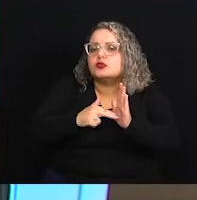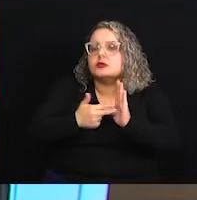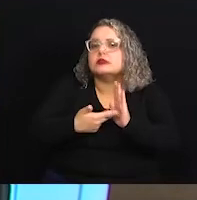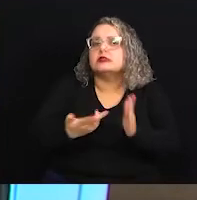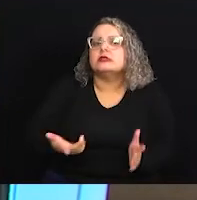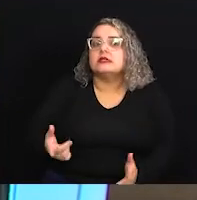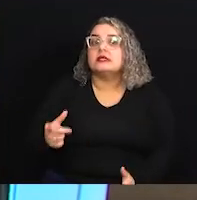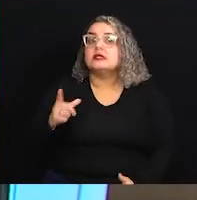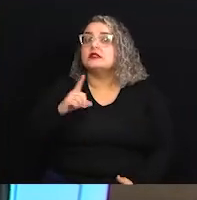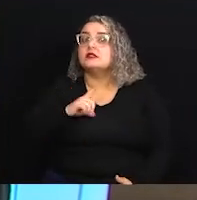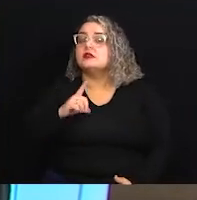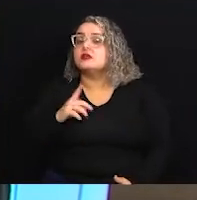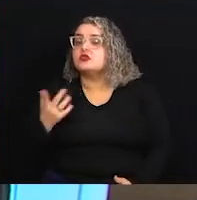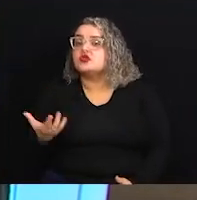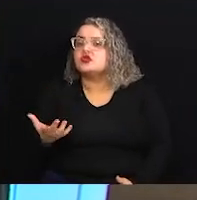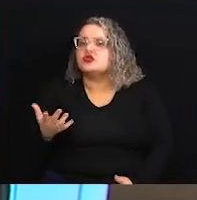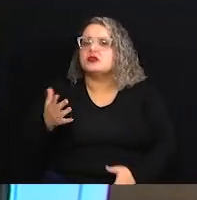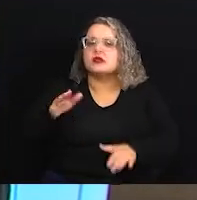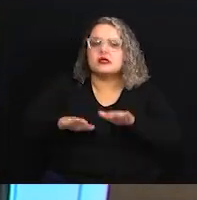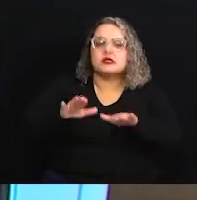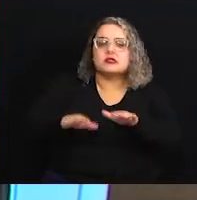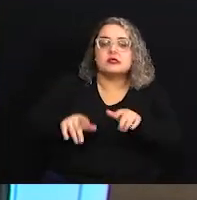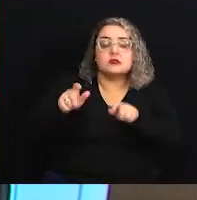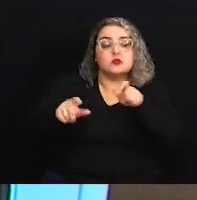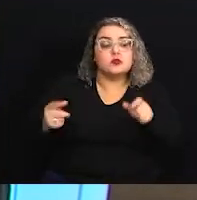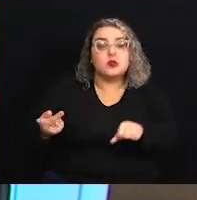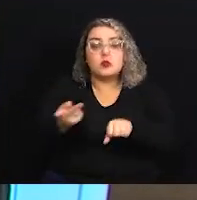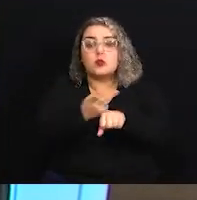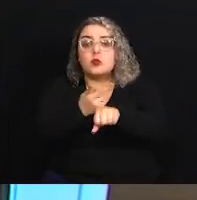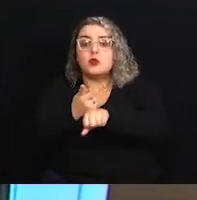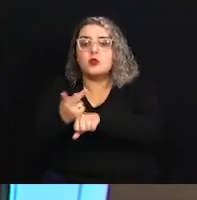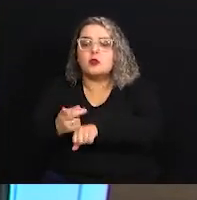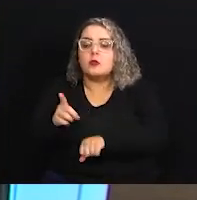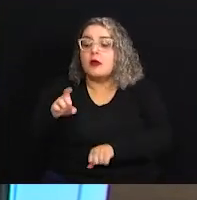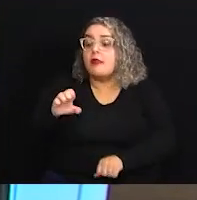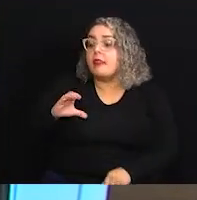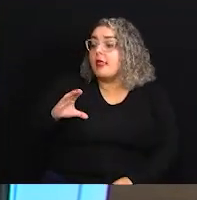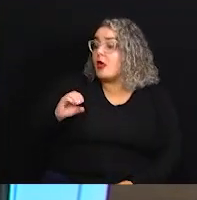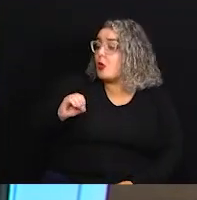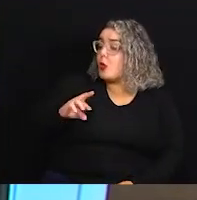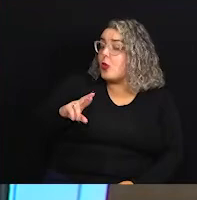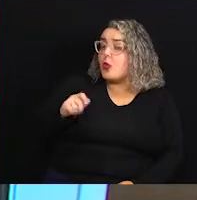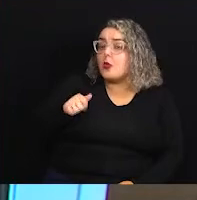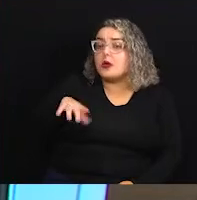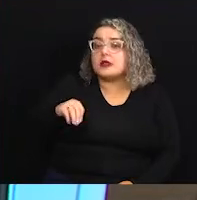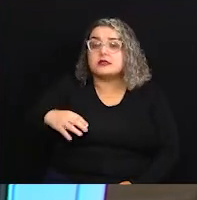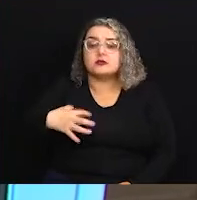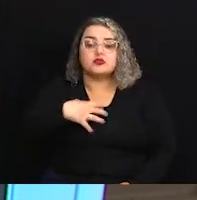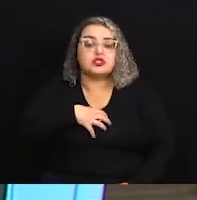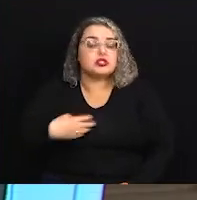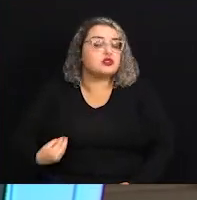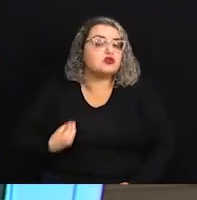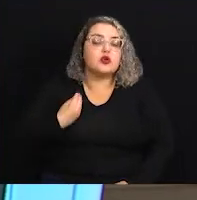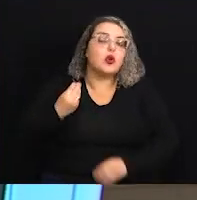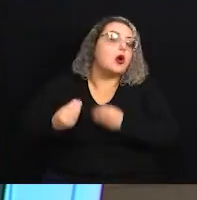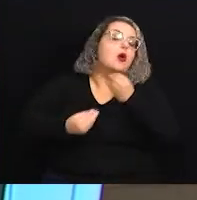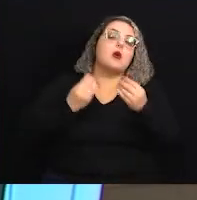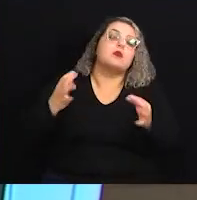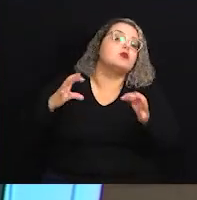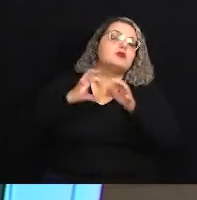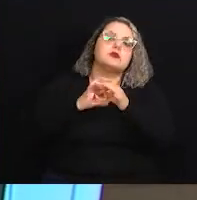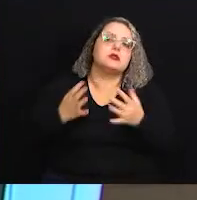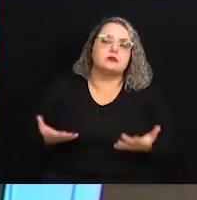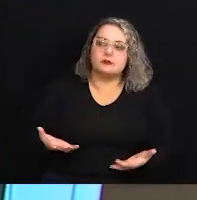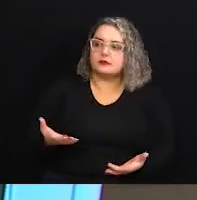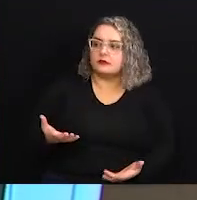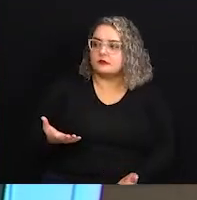isso tinha a ver com o que muita gente procura para uma decoração, para um modo de vida? Como foi unir isso?